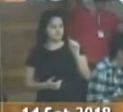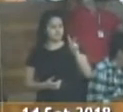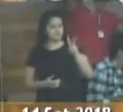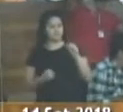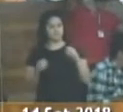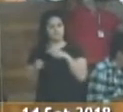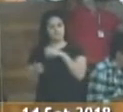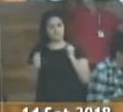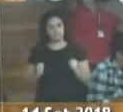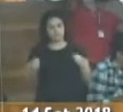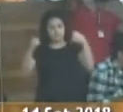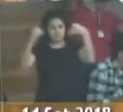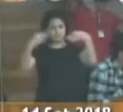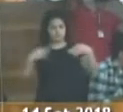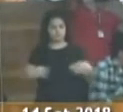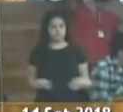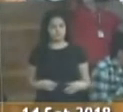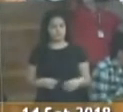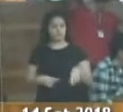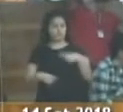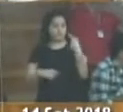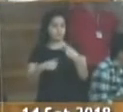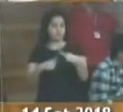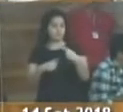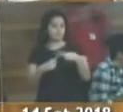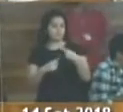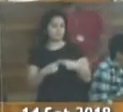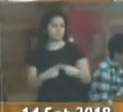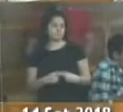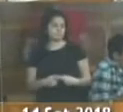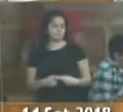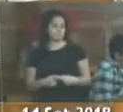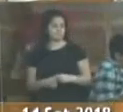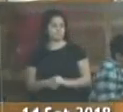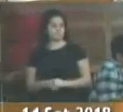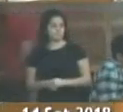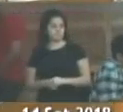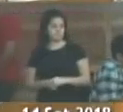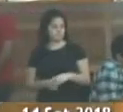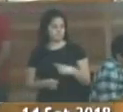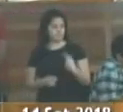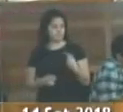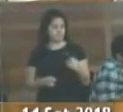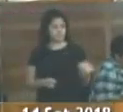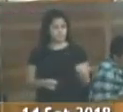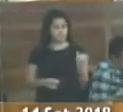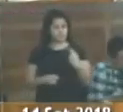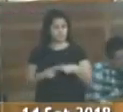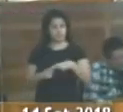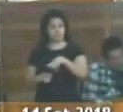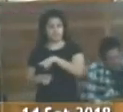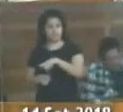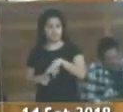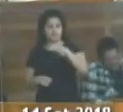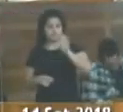explicar os motivos. Ele é importante, porque é biólogo,